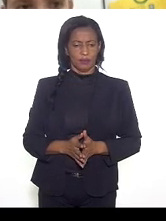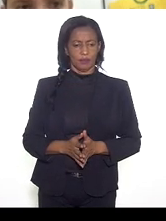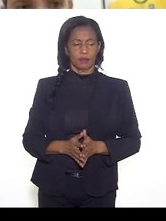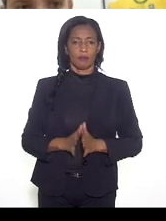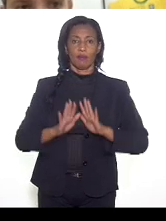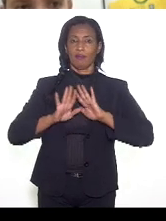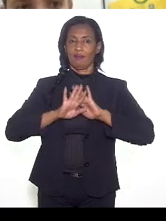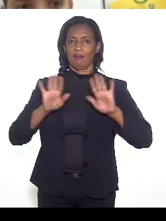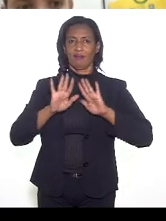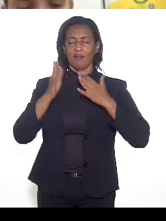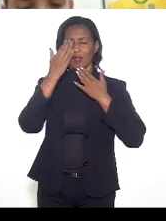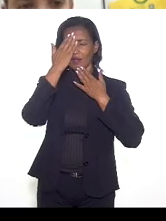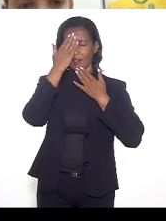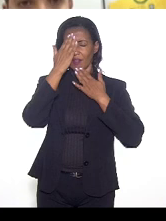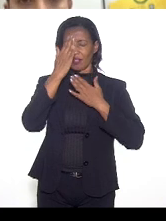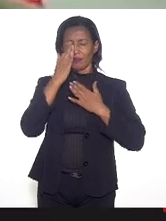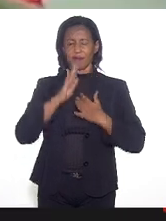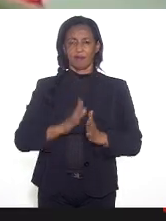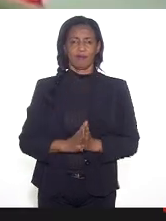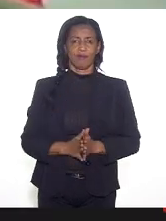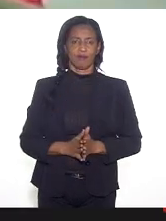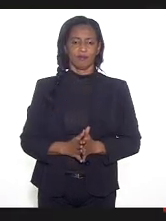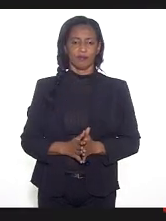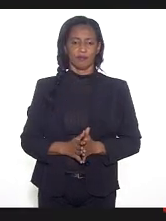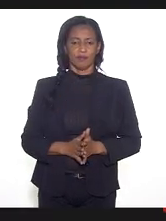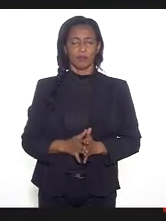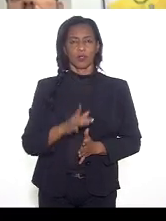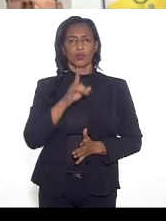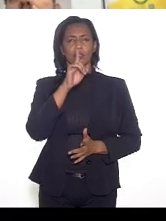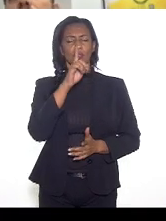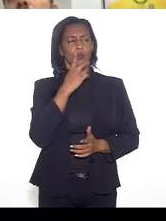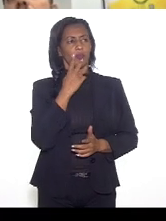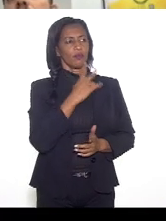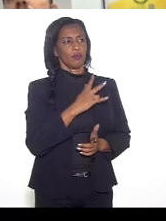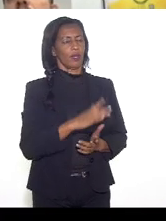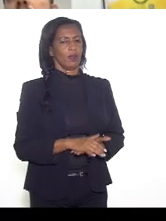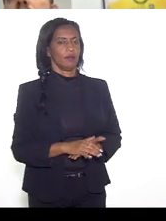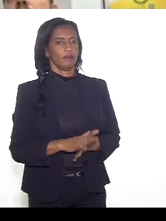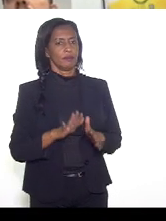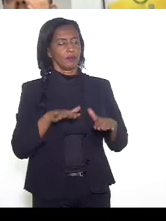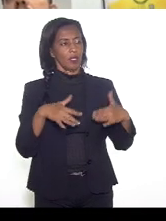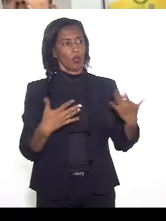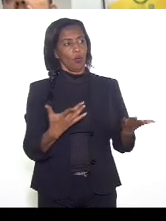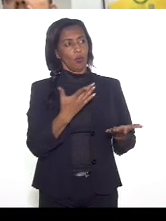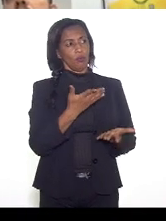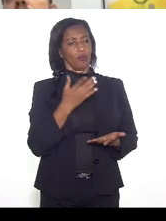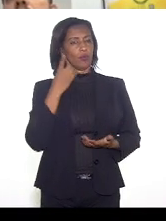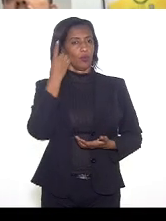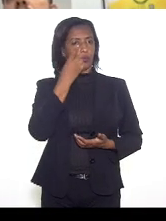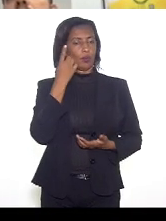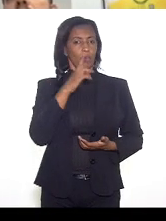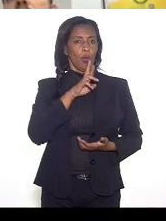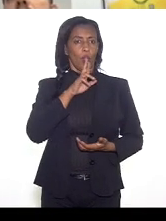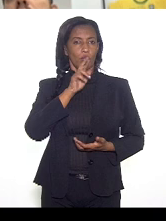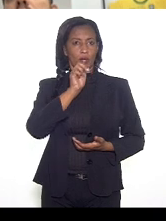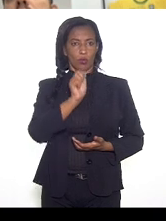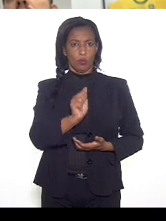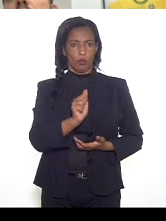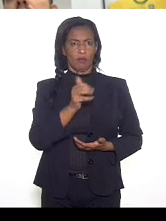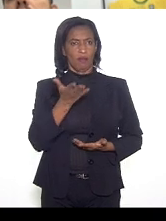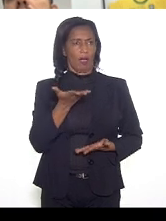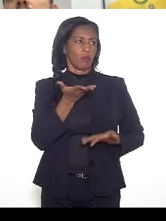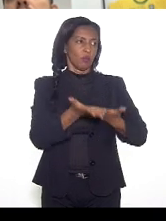Não, obrigada. Só fazer uma observação, Coronel Polito, que é óbvio que o deputado Rodrigo Amorim vai